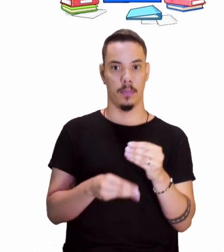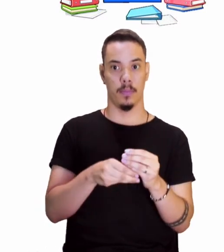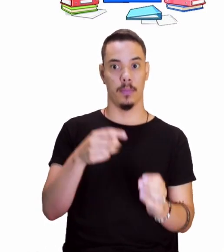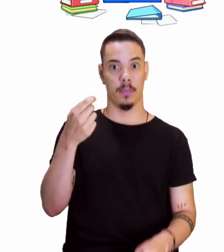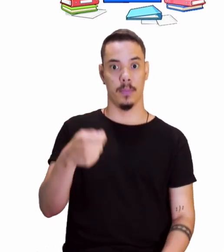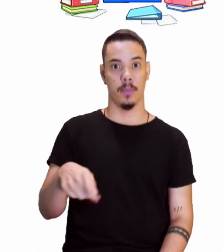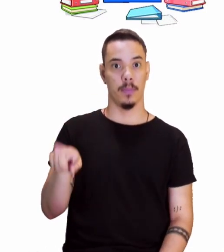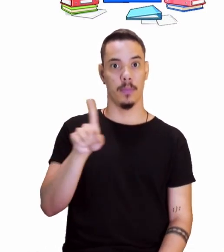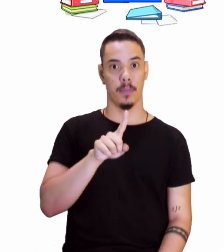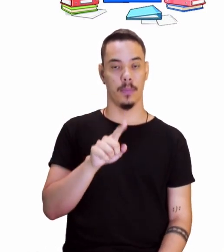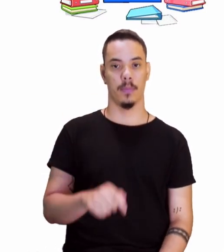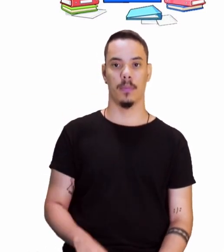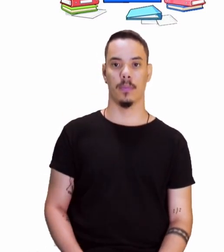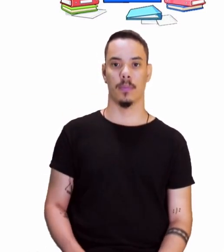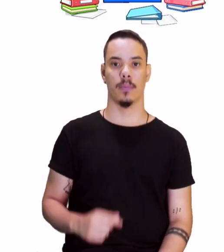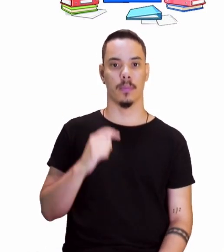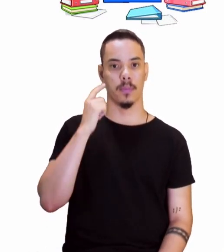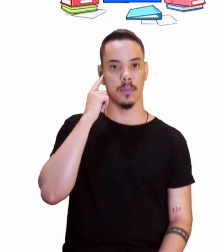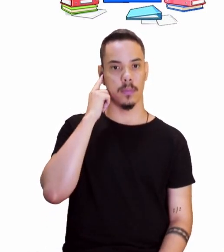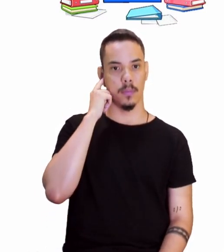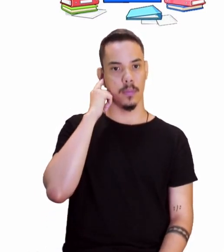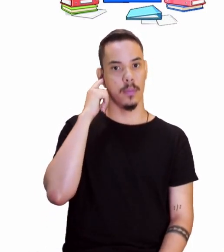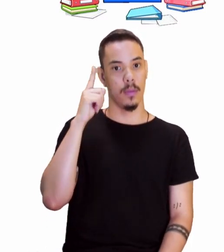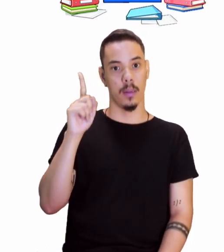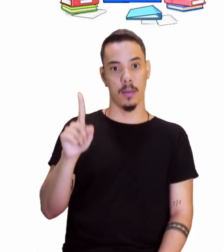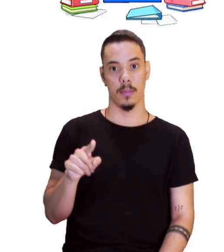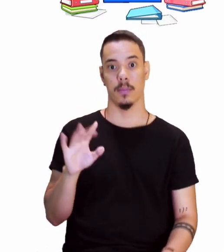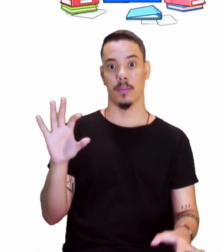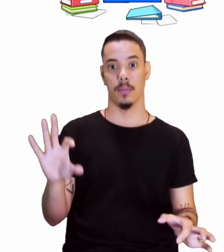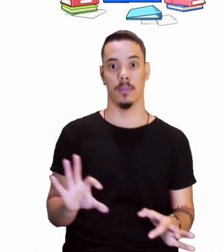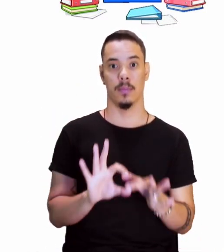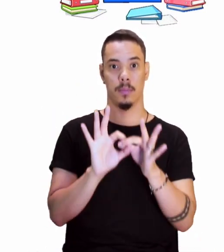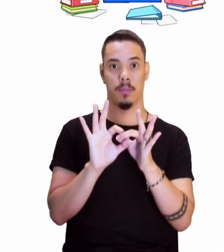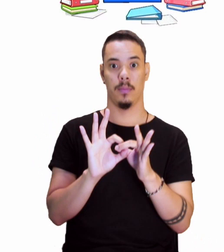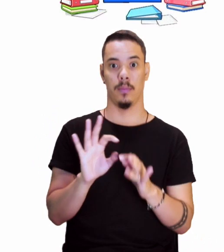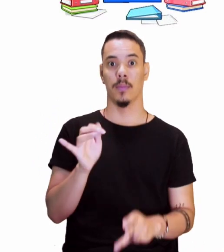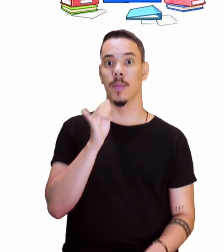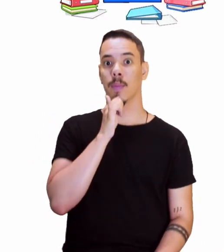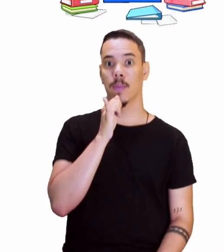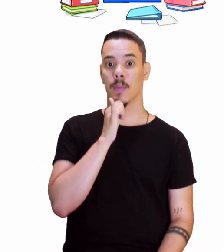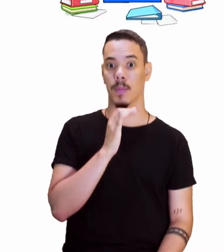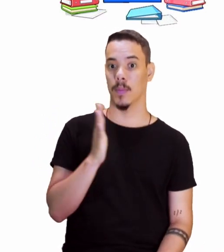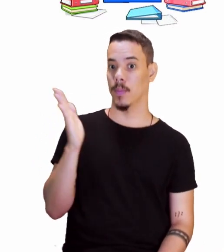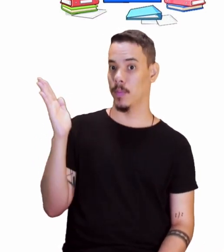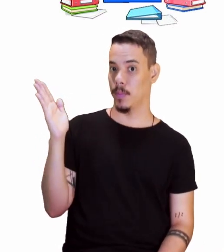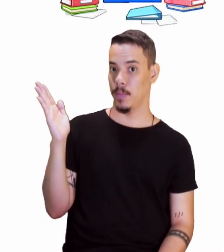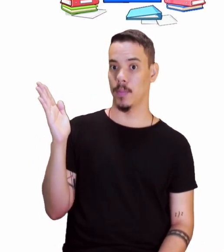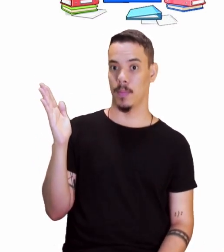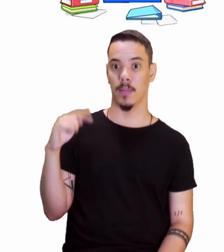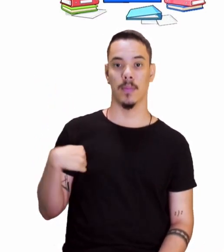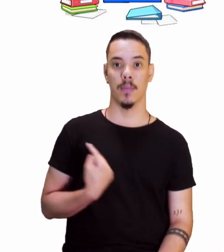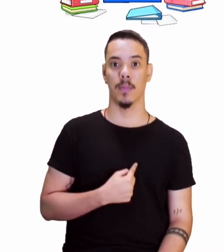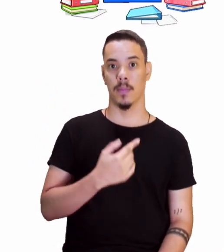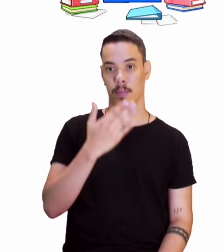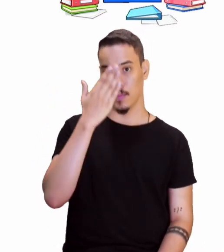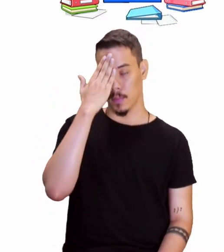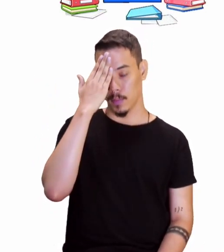esse complemento verbal? As dificuldades de gramática, que ele é o